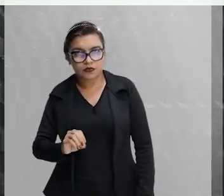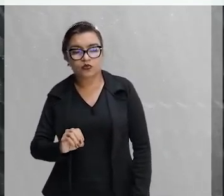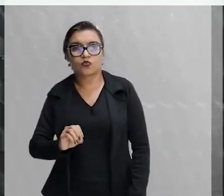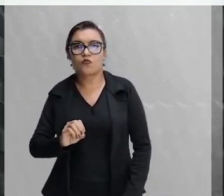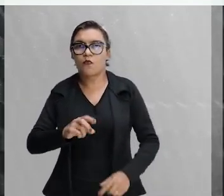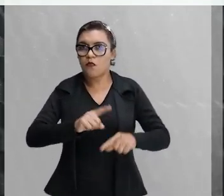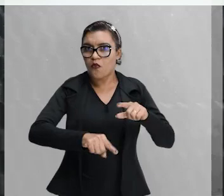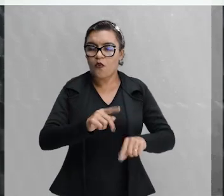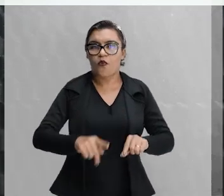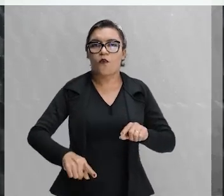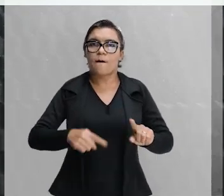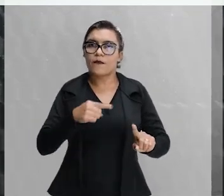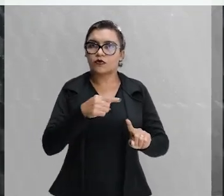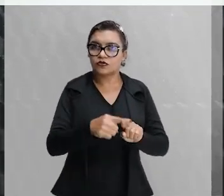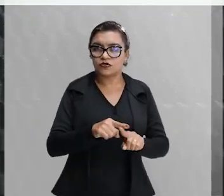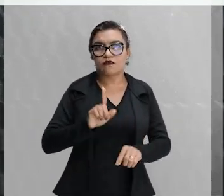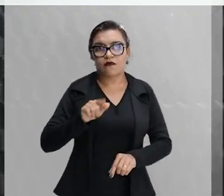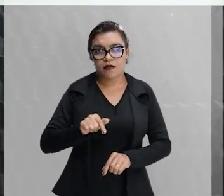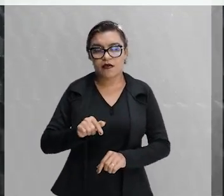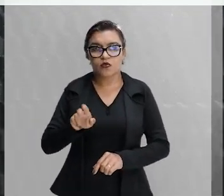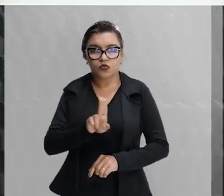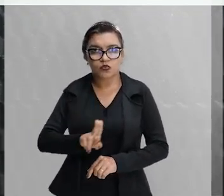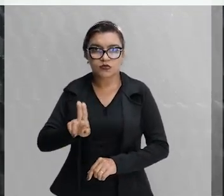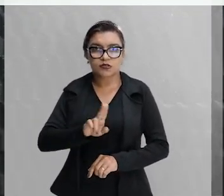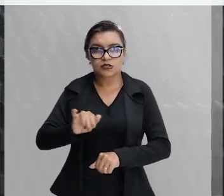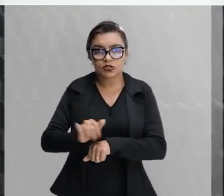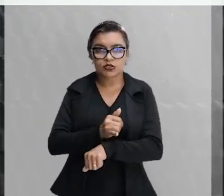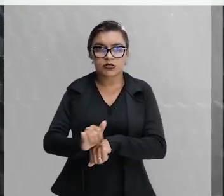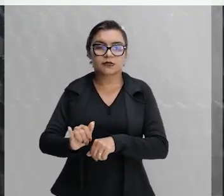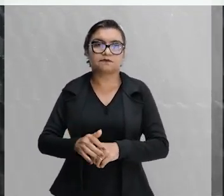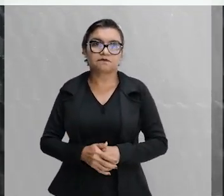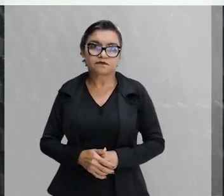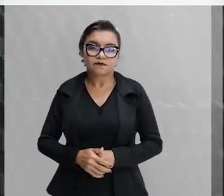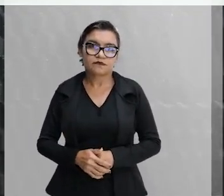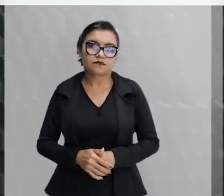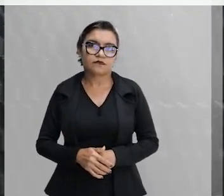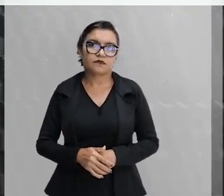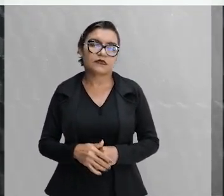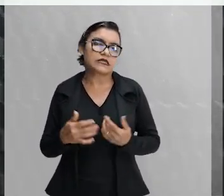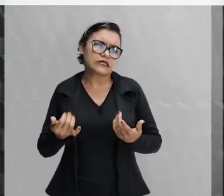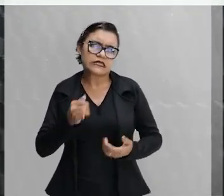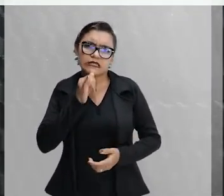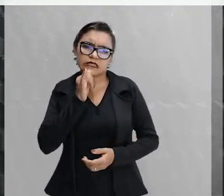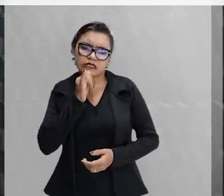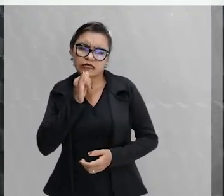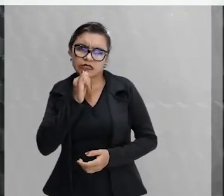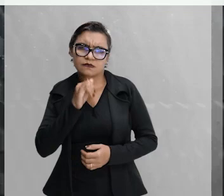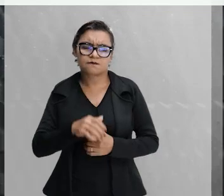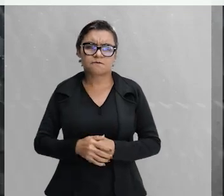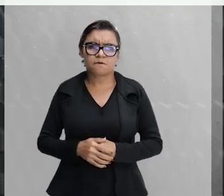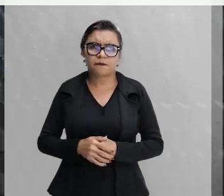forma. Mas se eu tiver um corpo que tem uma distribuição negativa, então tem mais cargas negativas do